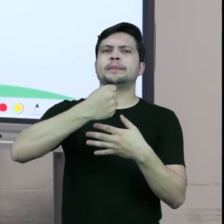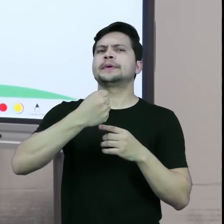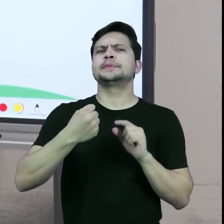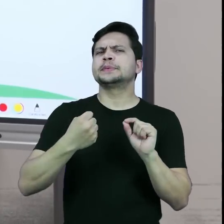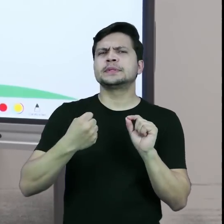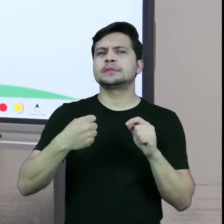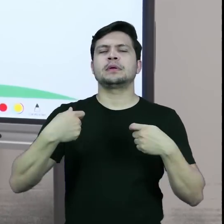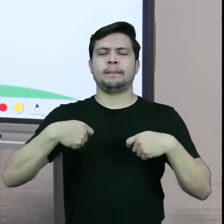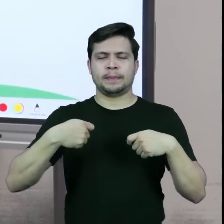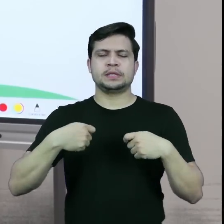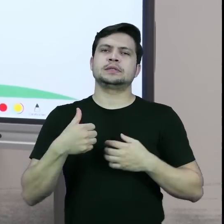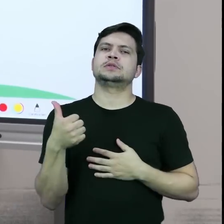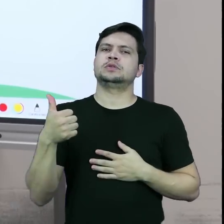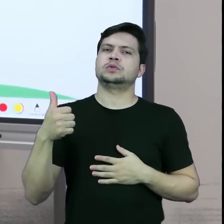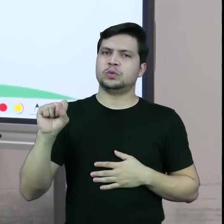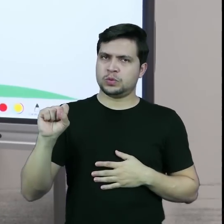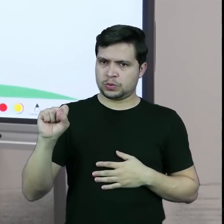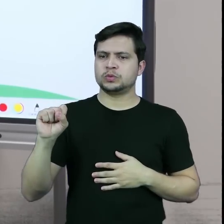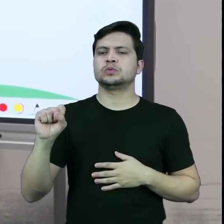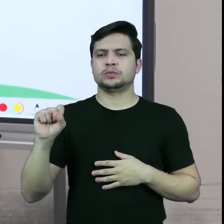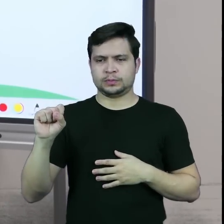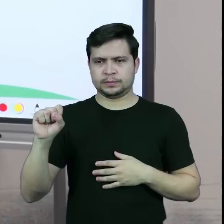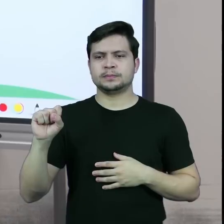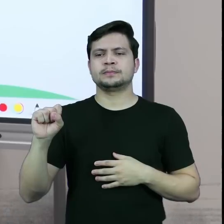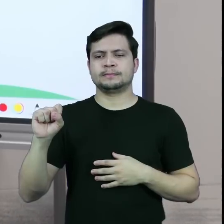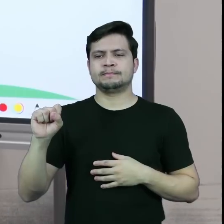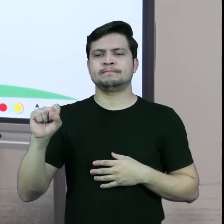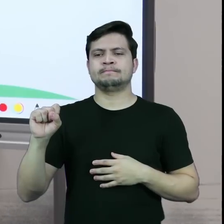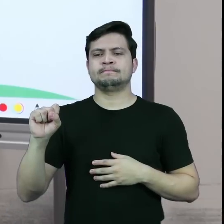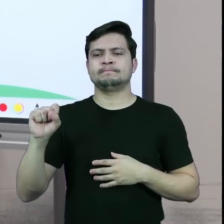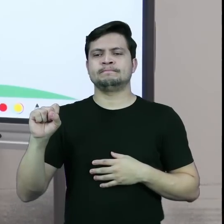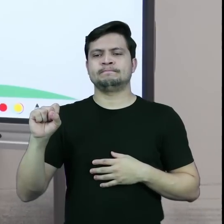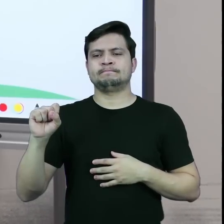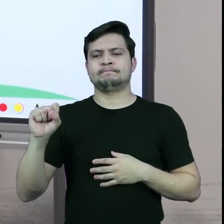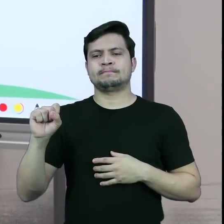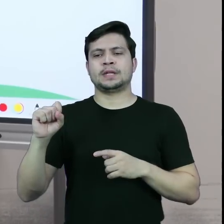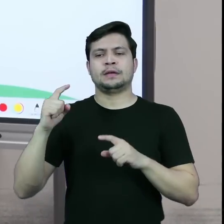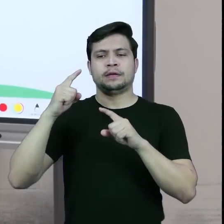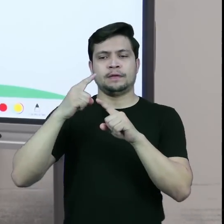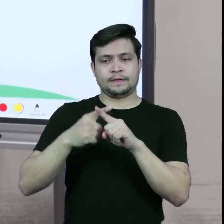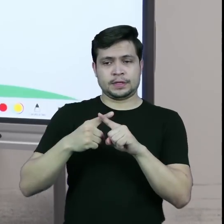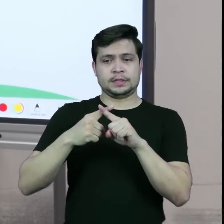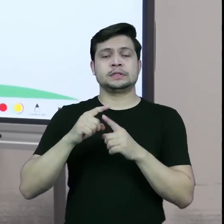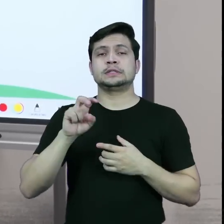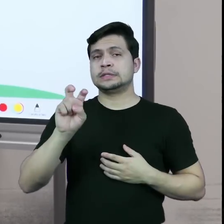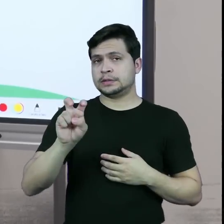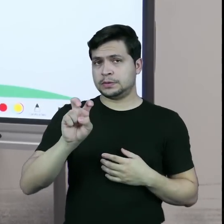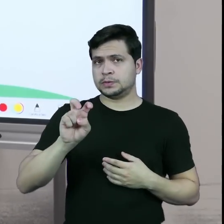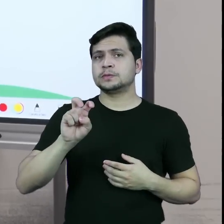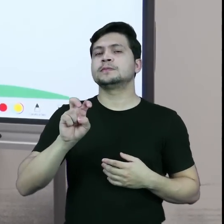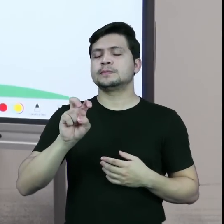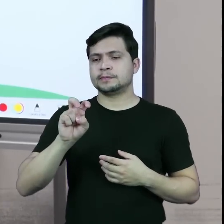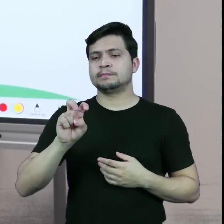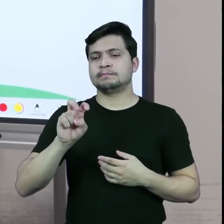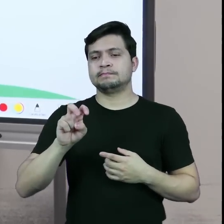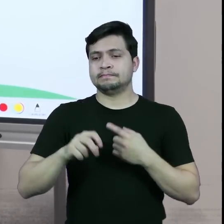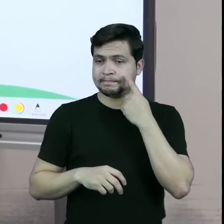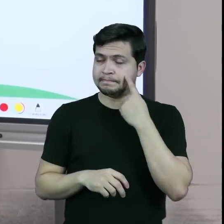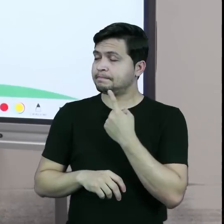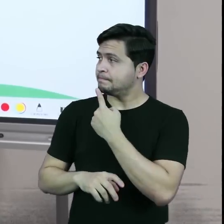valores. Como todos os jogos, todos os jogadores vão fazer 5 jogos, nós podemos partir do seguinte princípio